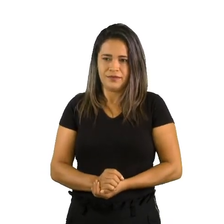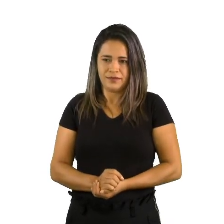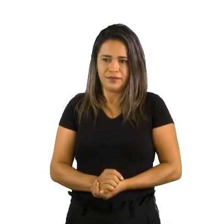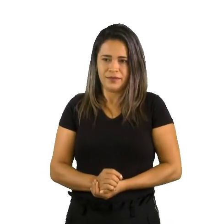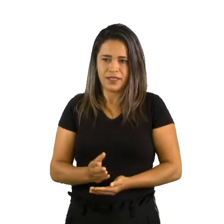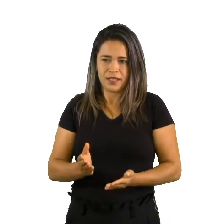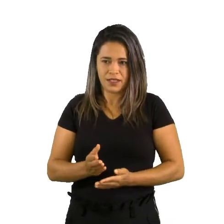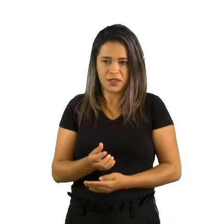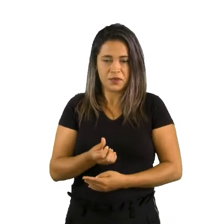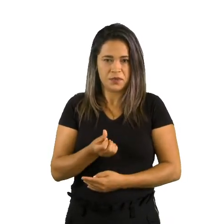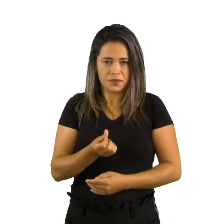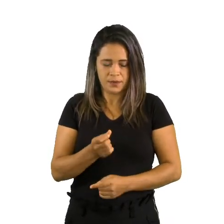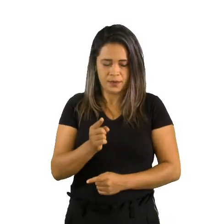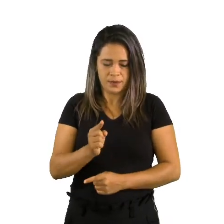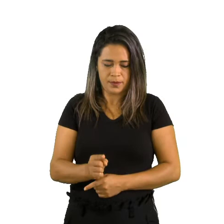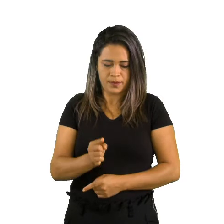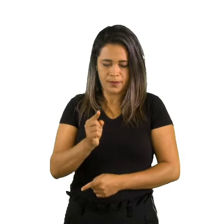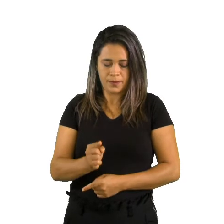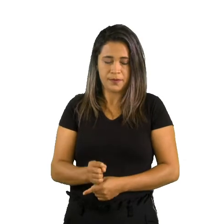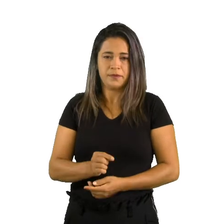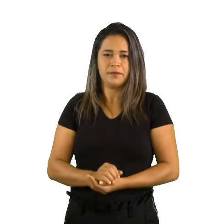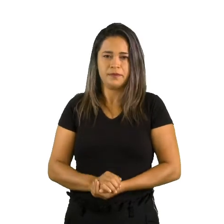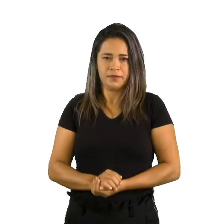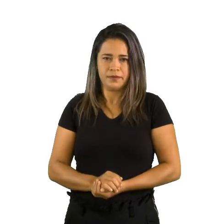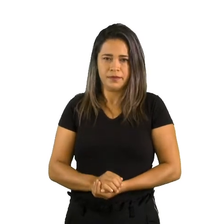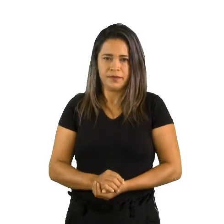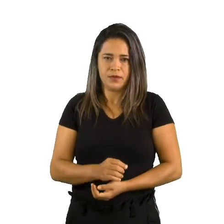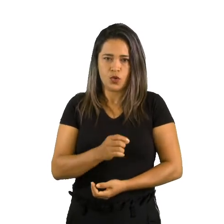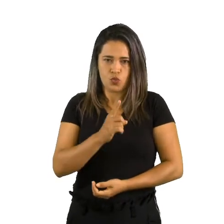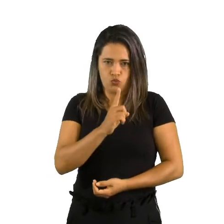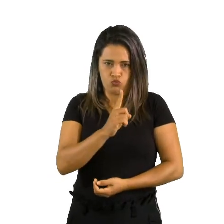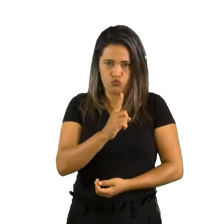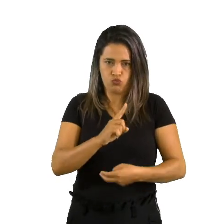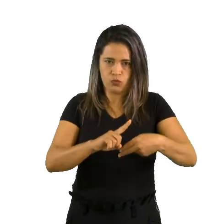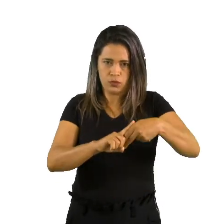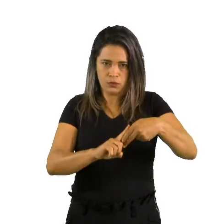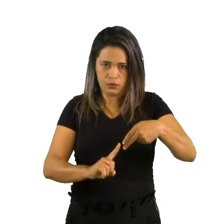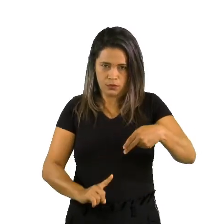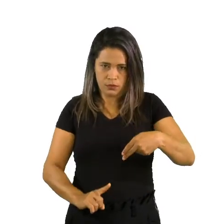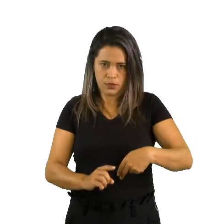vou colocar a marcação do meu número. 1 inteiro,